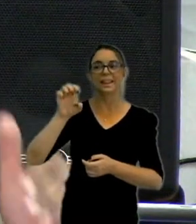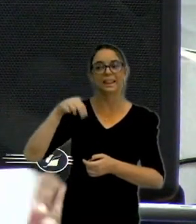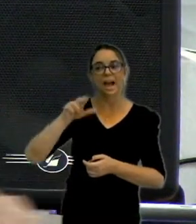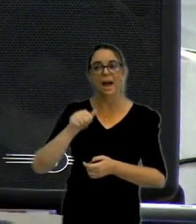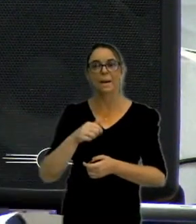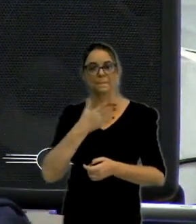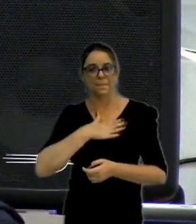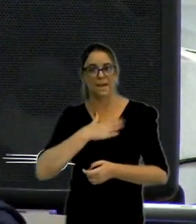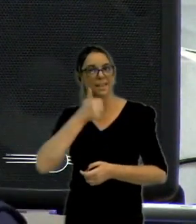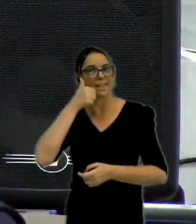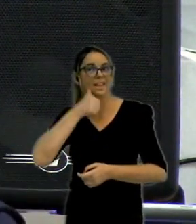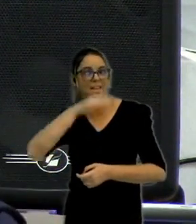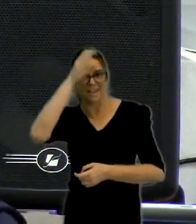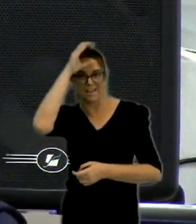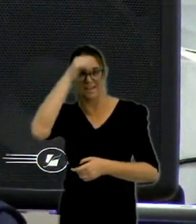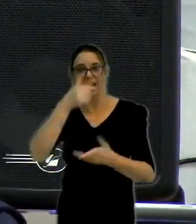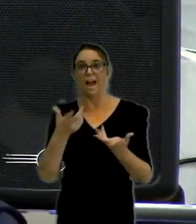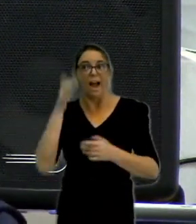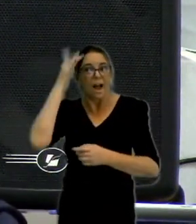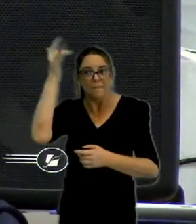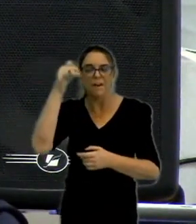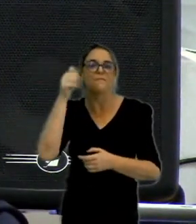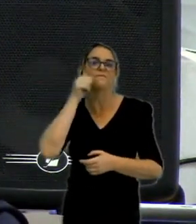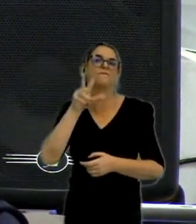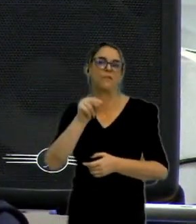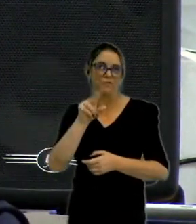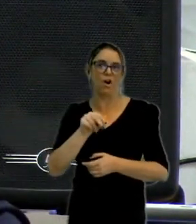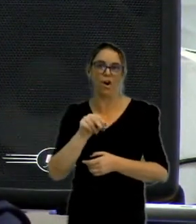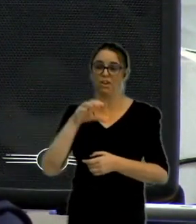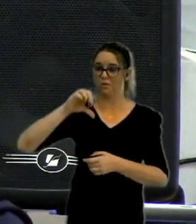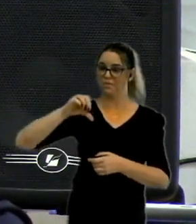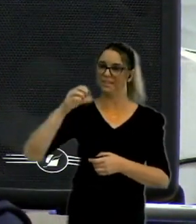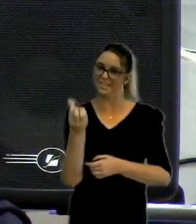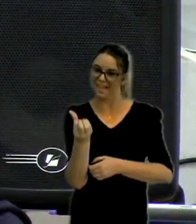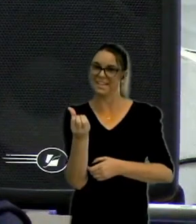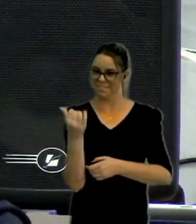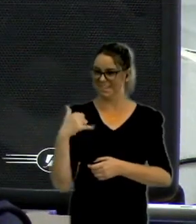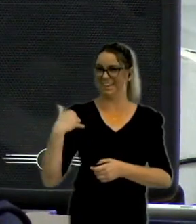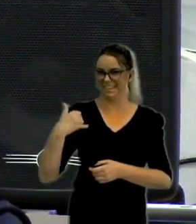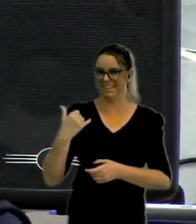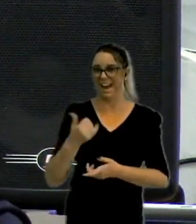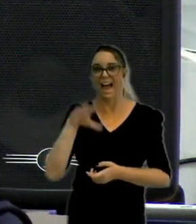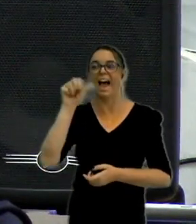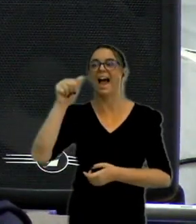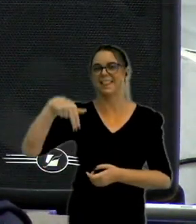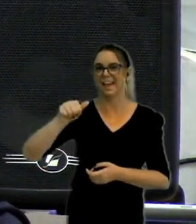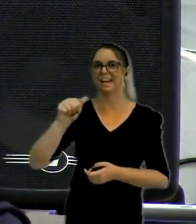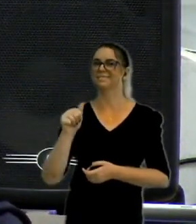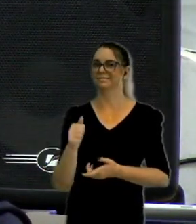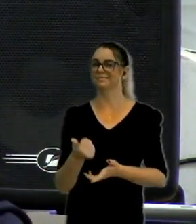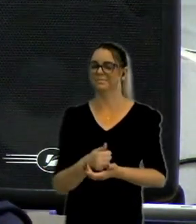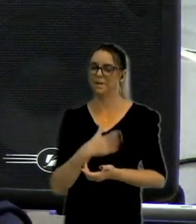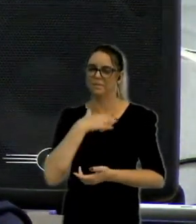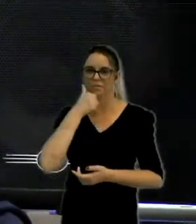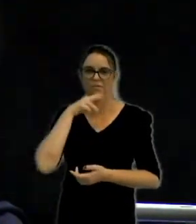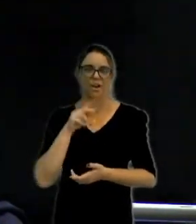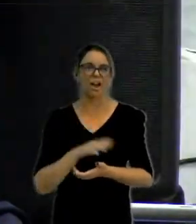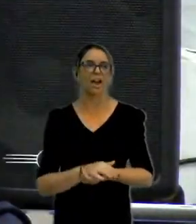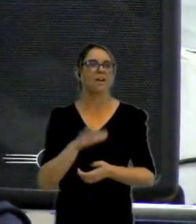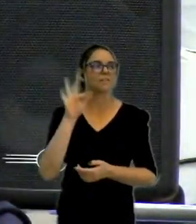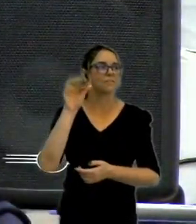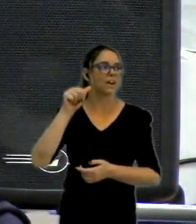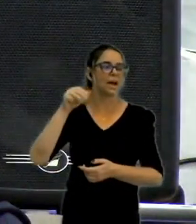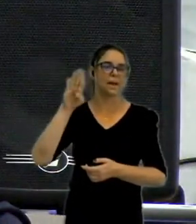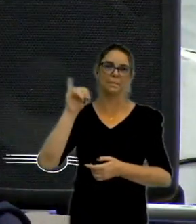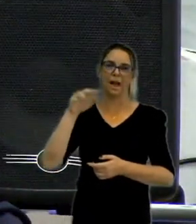E amanhã, presidente, minha avó também está fazendo 96 anos. Ana Almeida. A Fabiana Galvão,